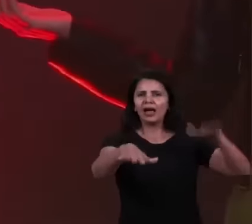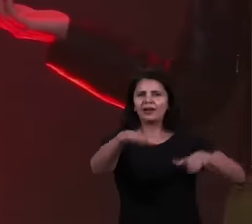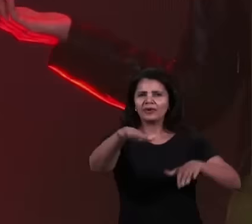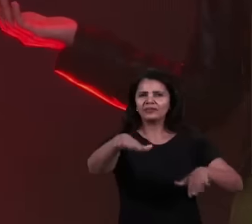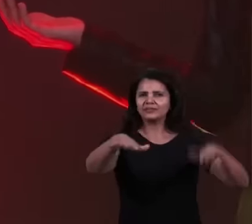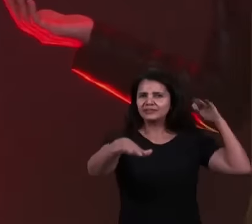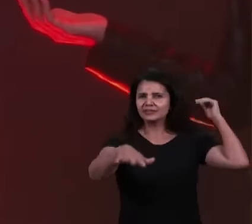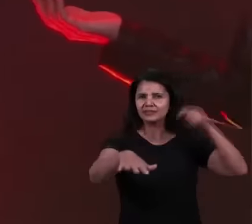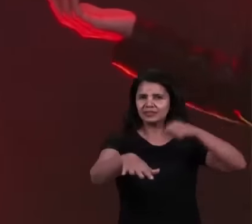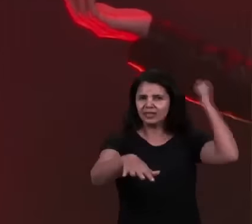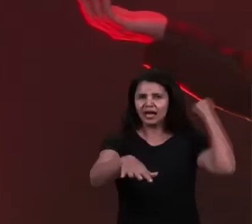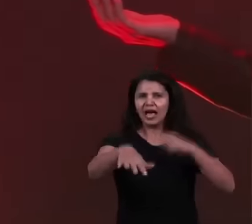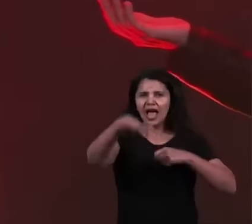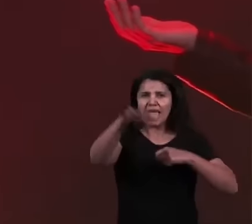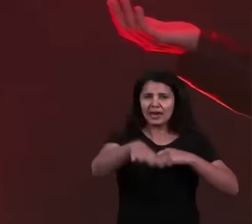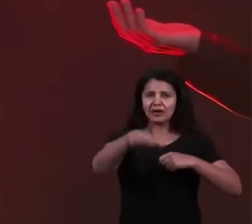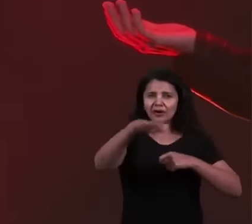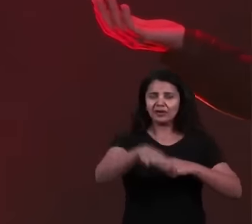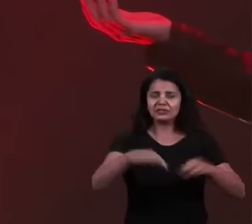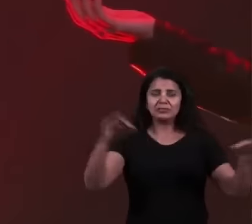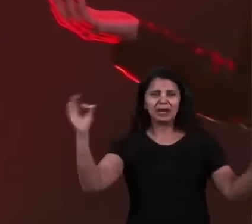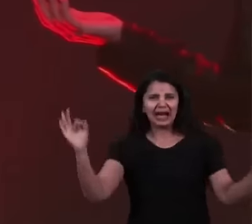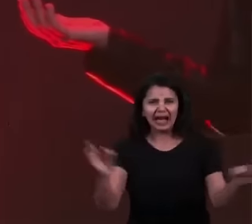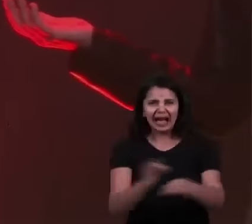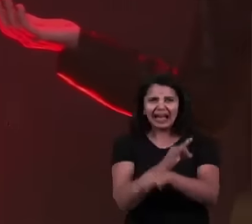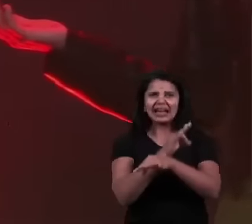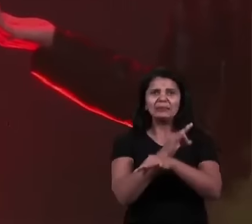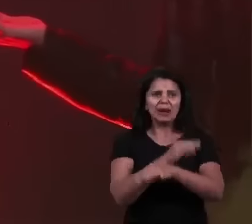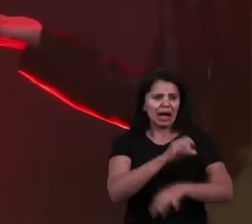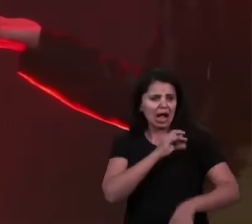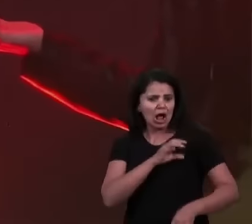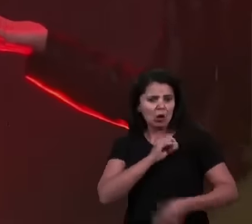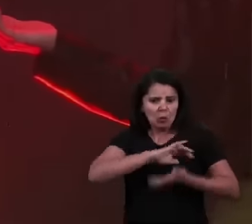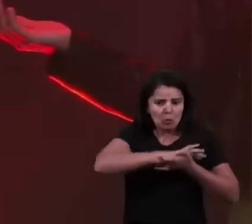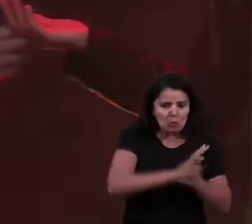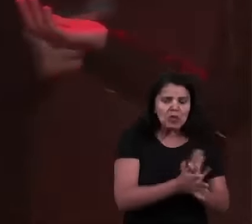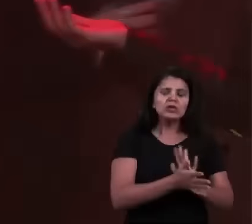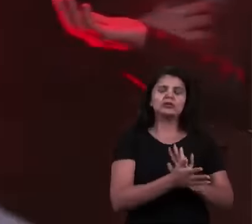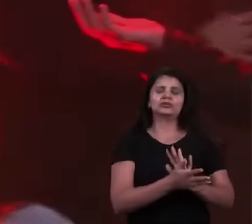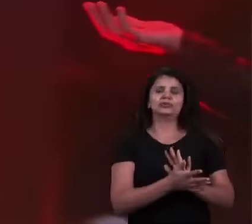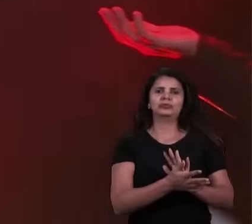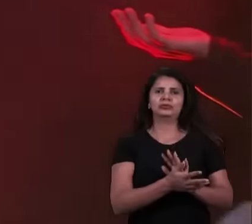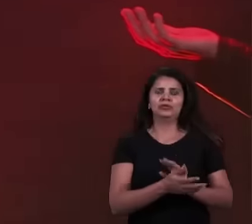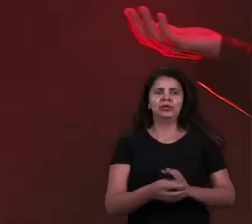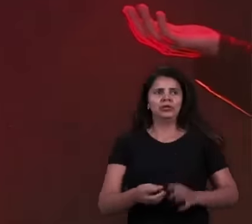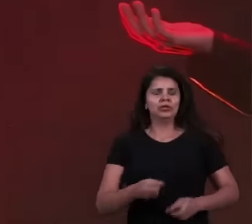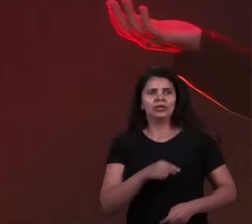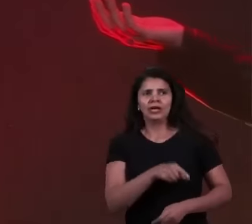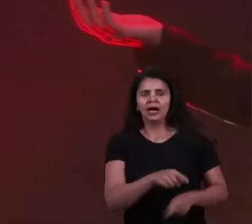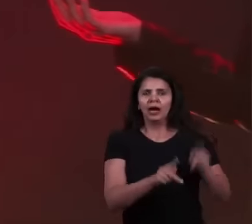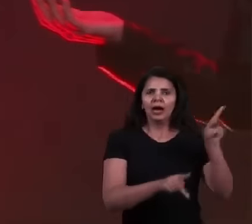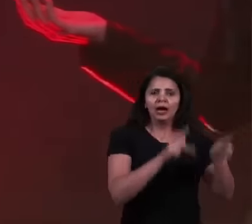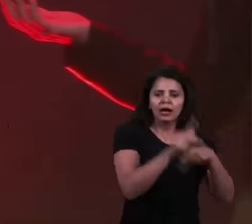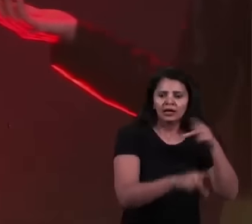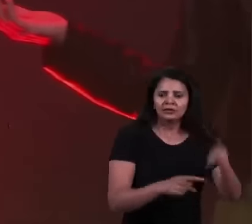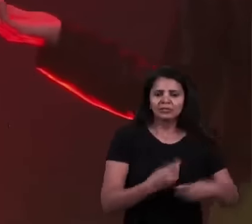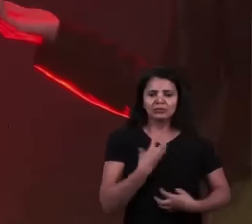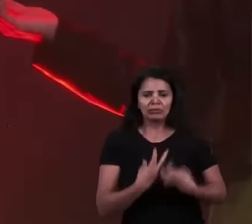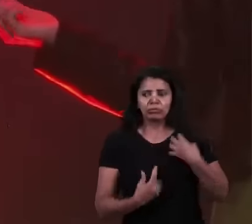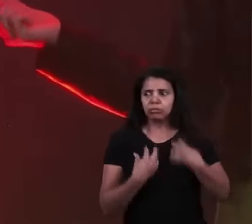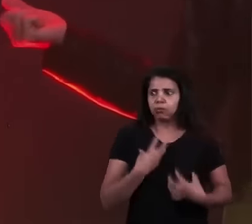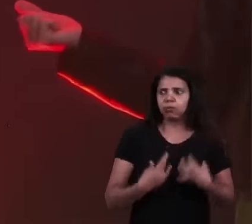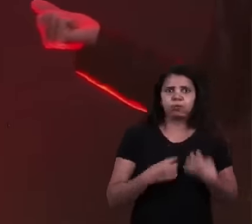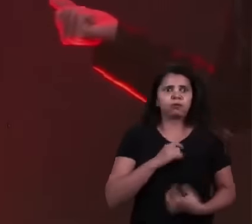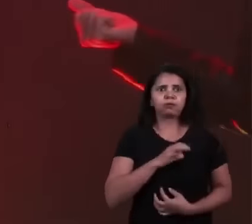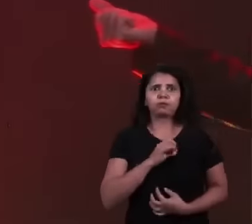derrubar aquela torre que ficava mandando o medo, a histeria, o pânico, o pavor, e as pessoas